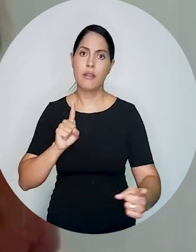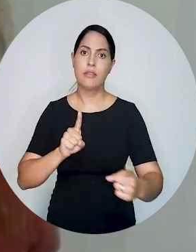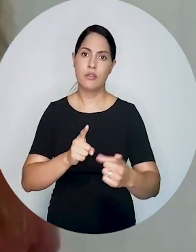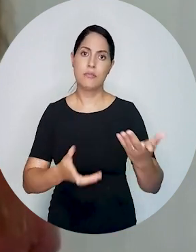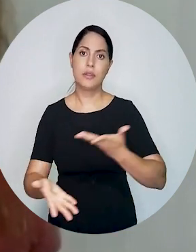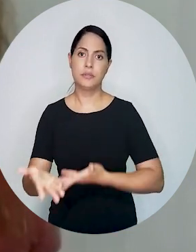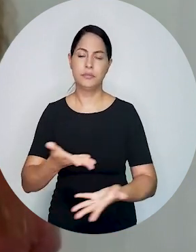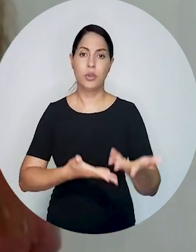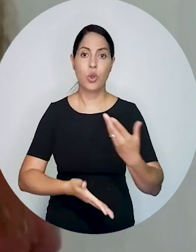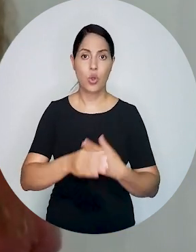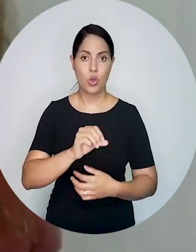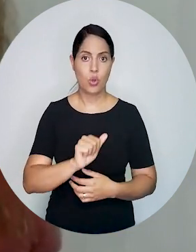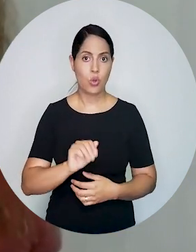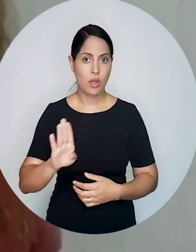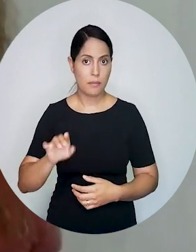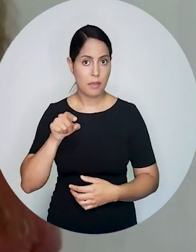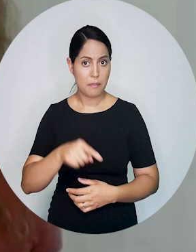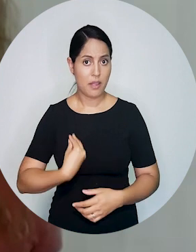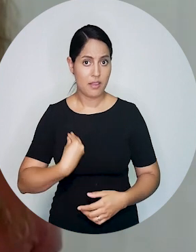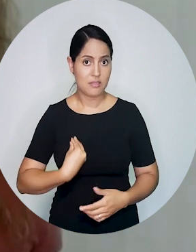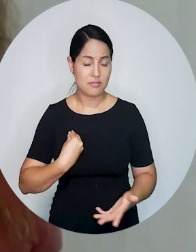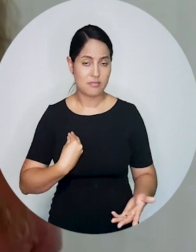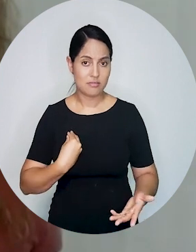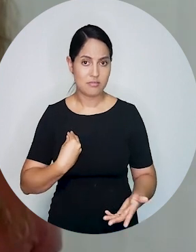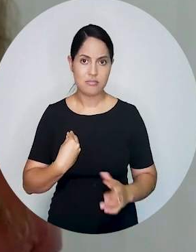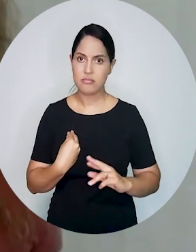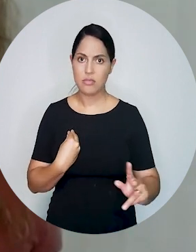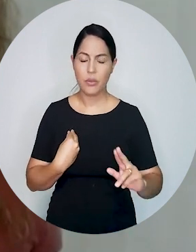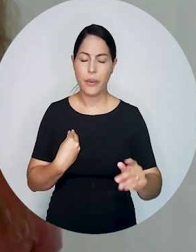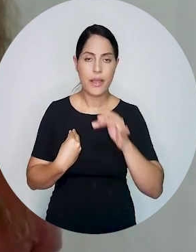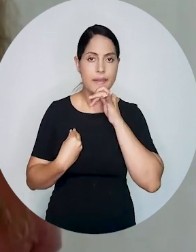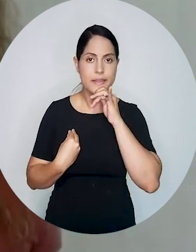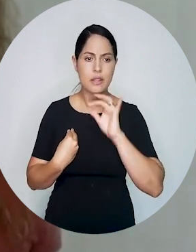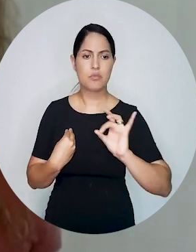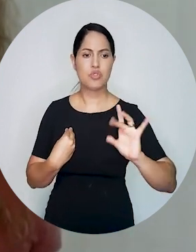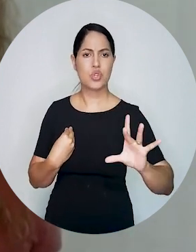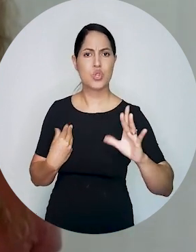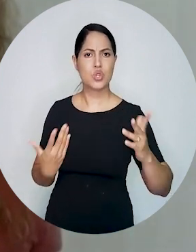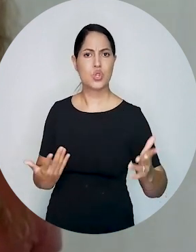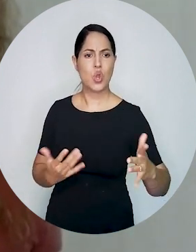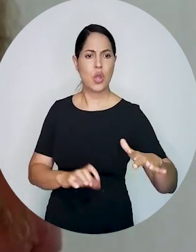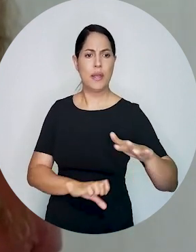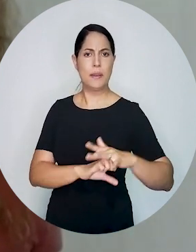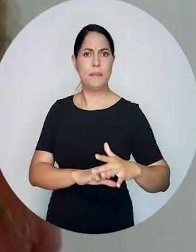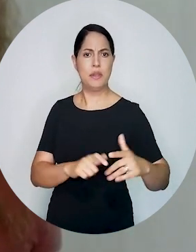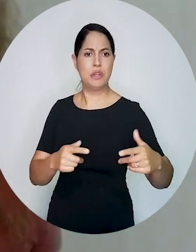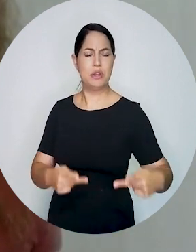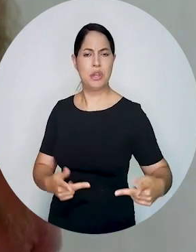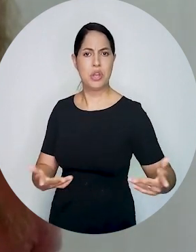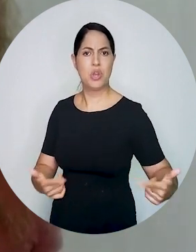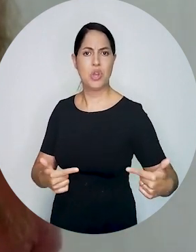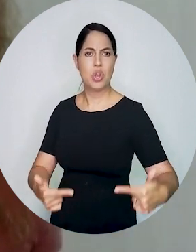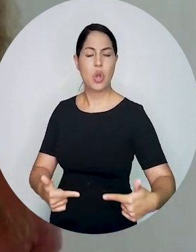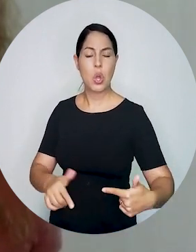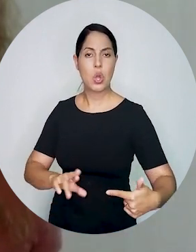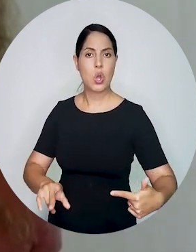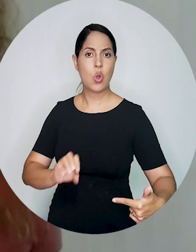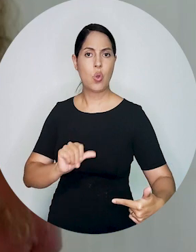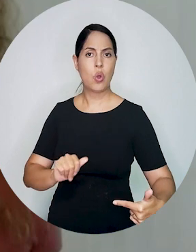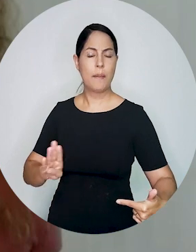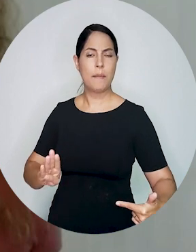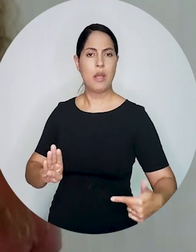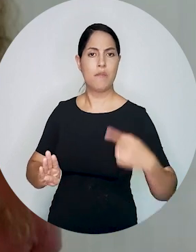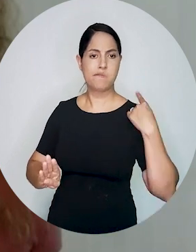aqui atendendo a sociedade. É para isso que a OAB existe. A OAB não existe apenas para ser corporativista e cuidar de prerrogativas